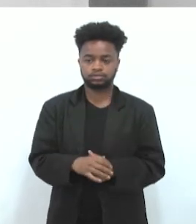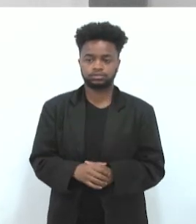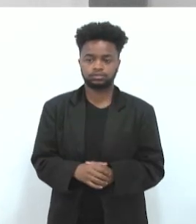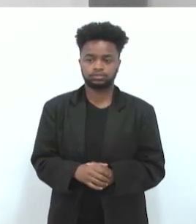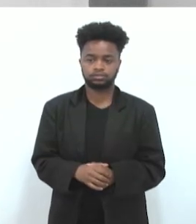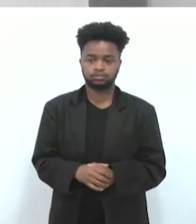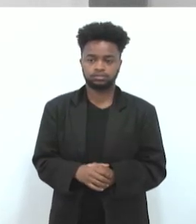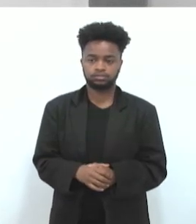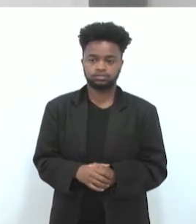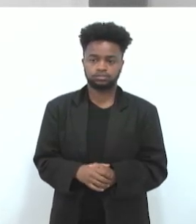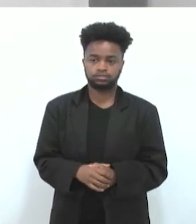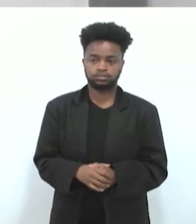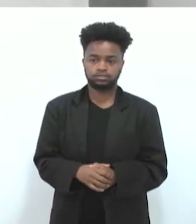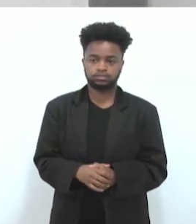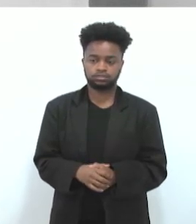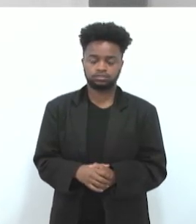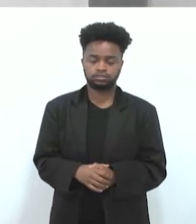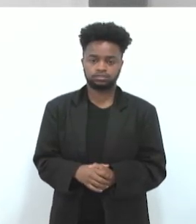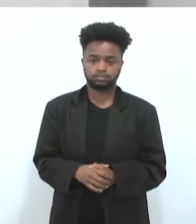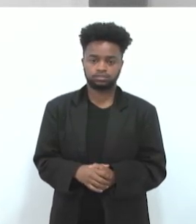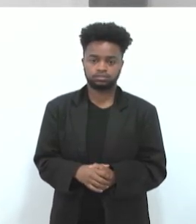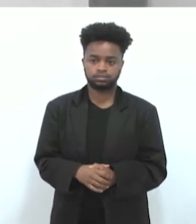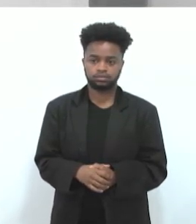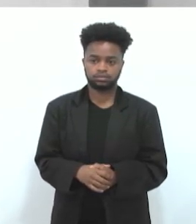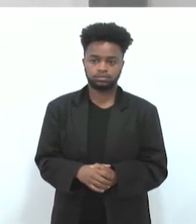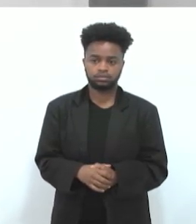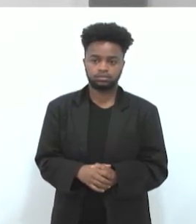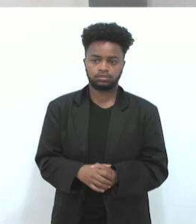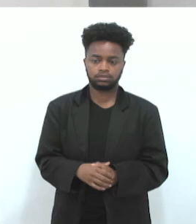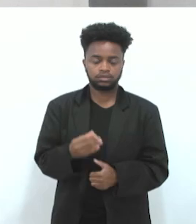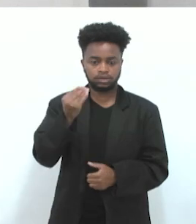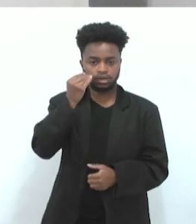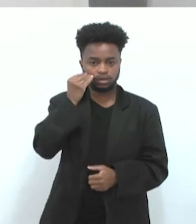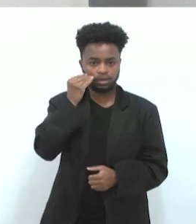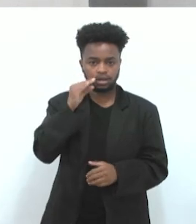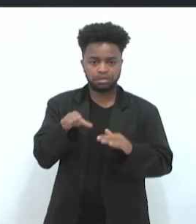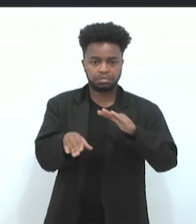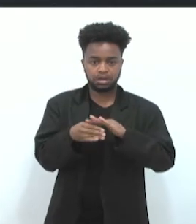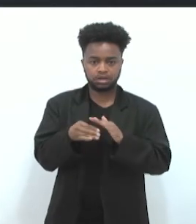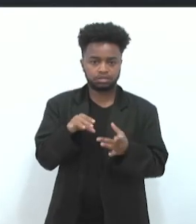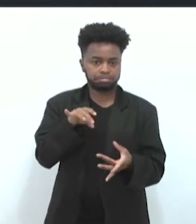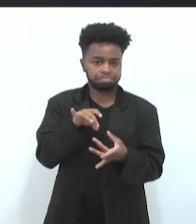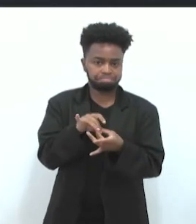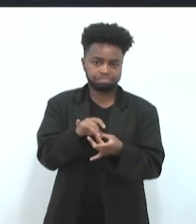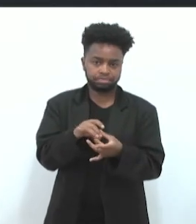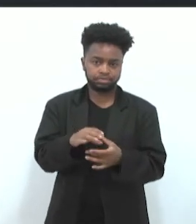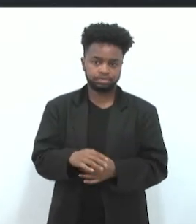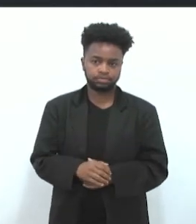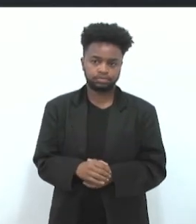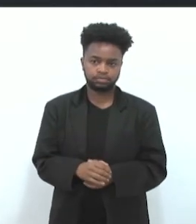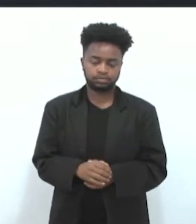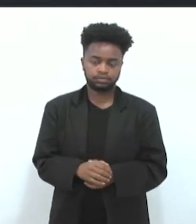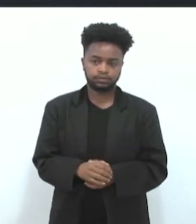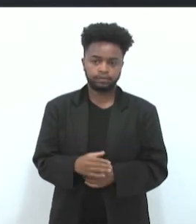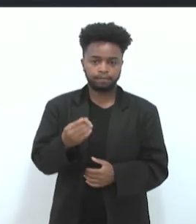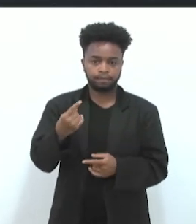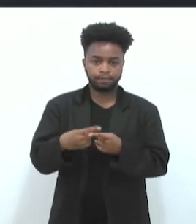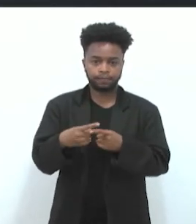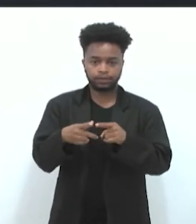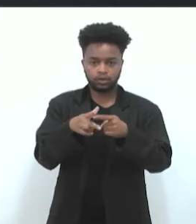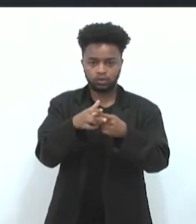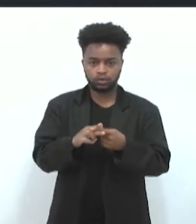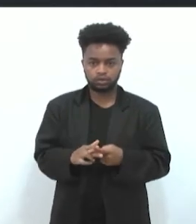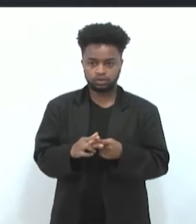só com aqui embaixo, entendeu? Com a subemenda aglutinativa. Eu acho que, em certos Em tese, casos, corrige o parecer. voltar mas para a